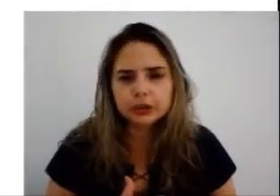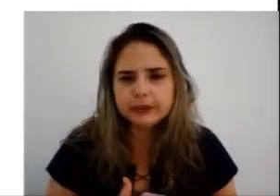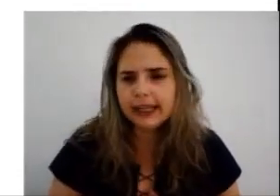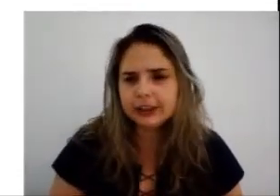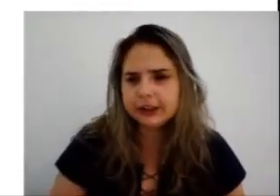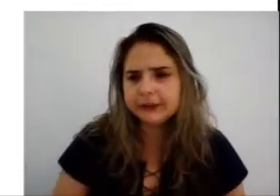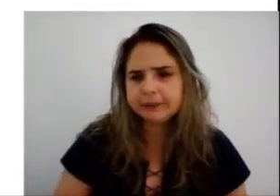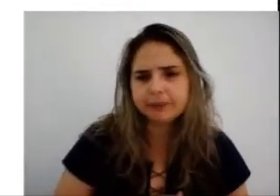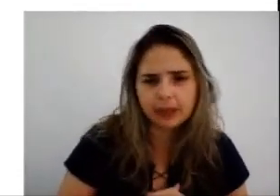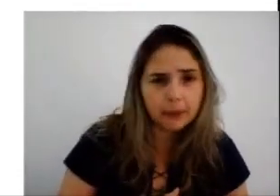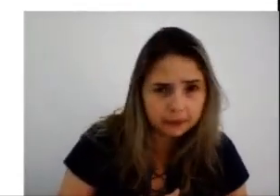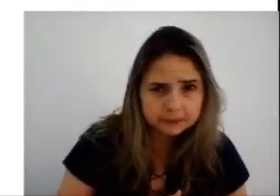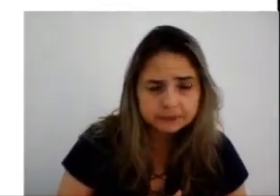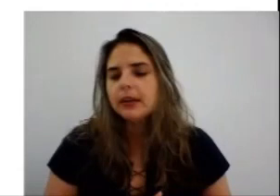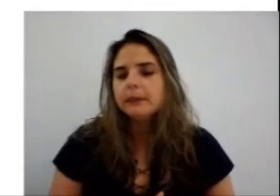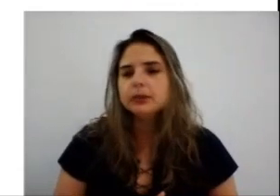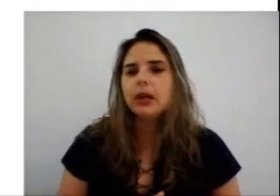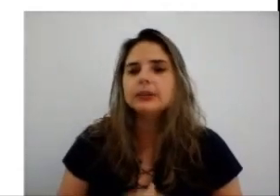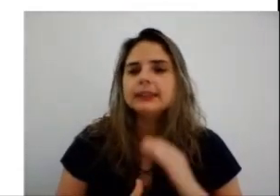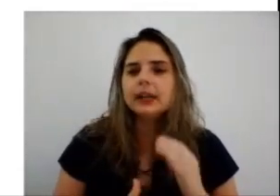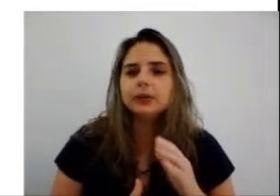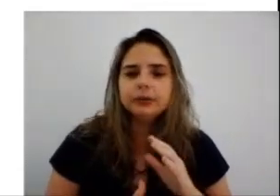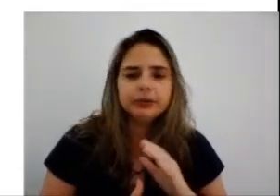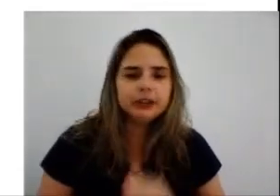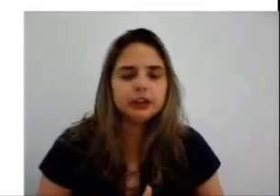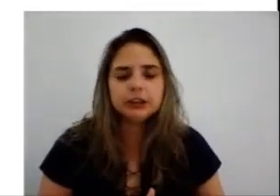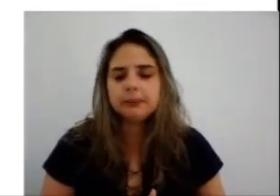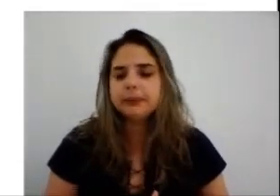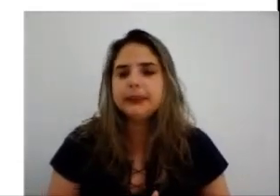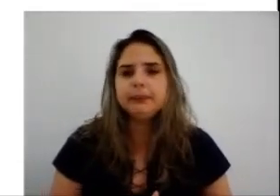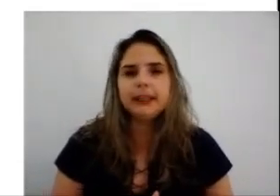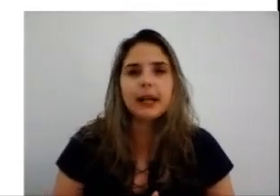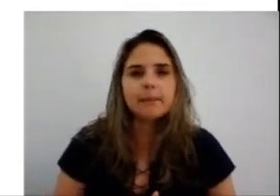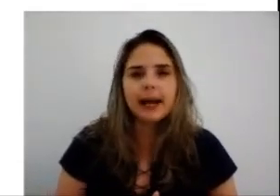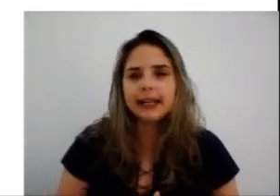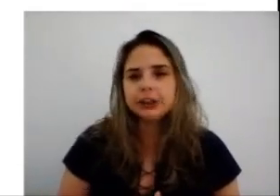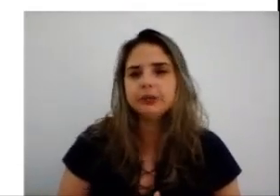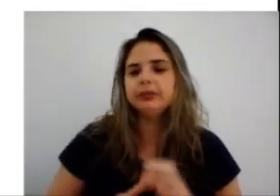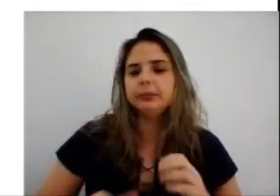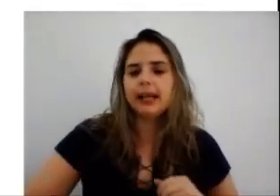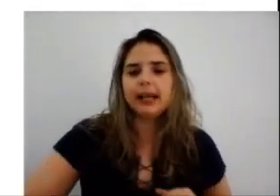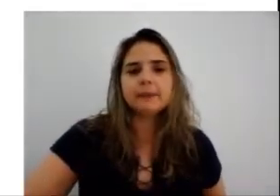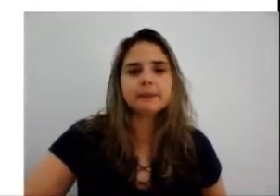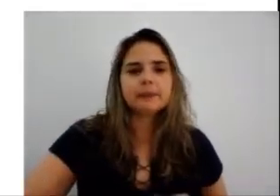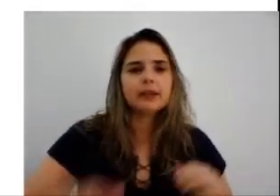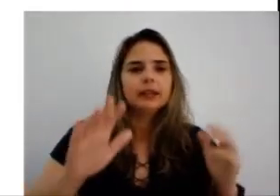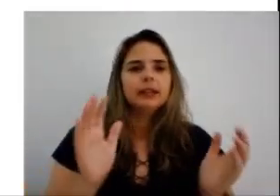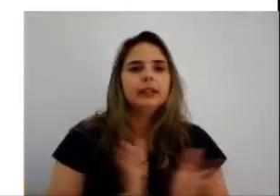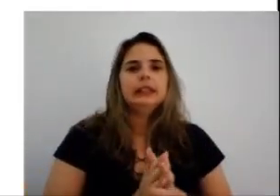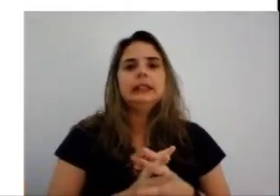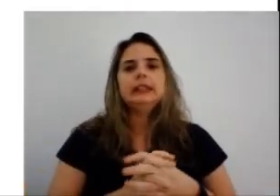dando continuidade aqui, tá bom? Pessoal, século XX, primeira parte, vamos lá?